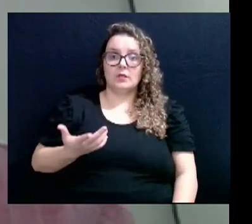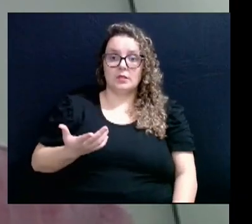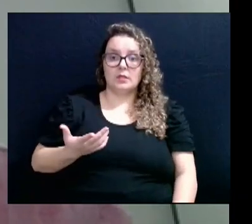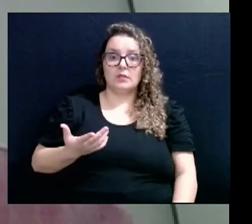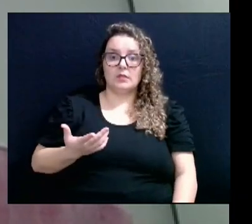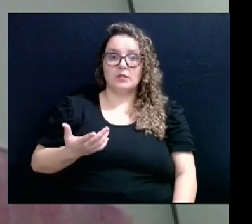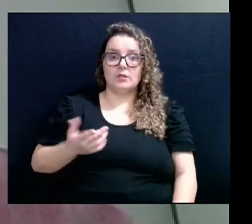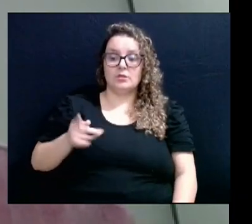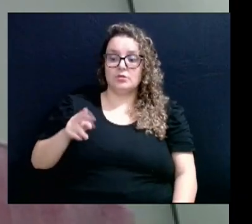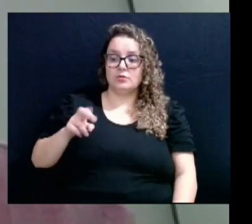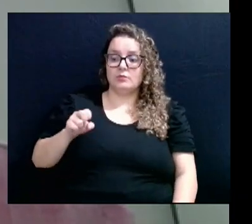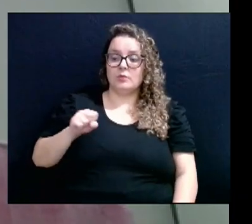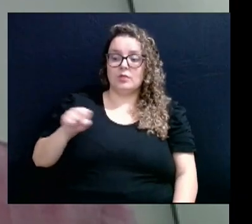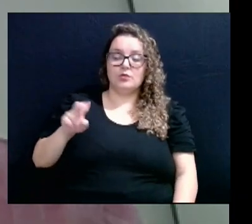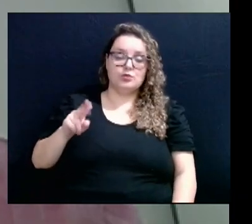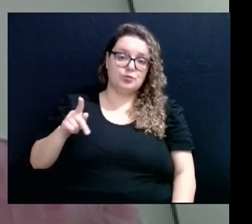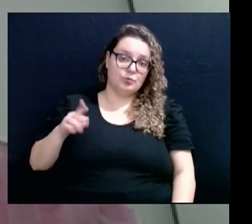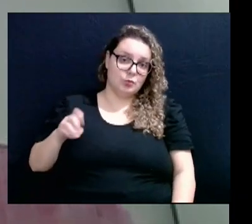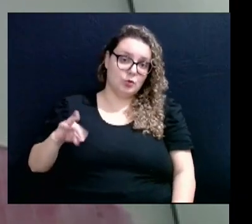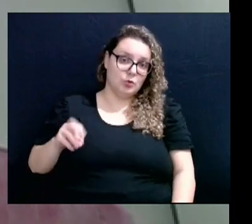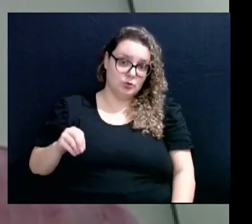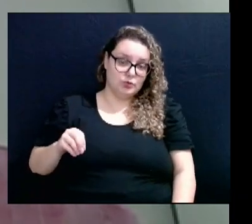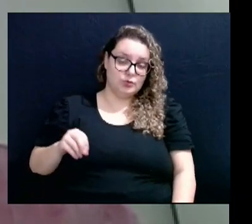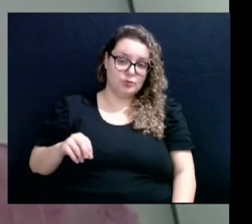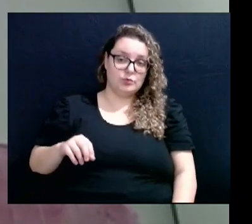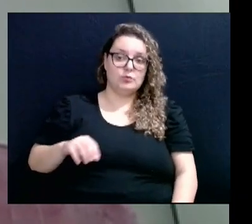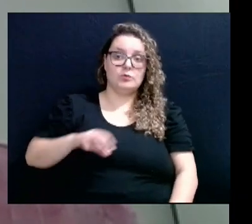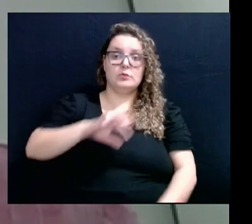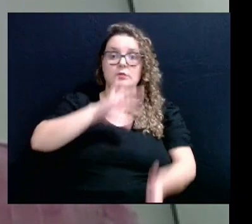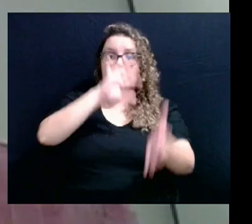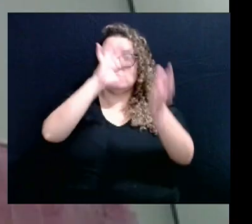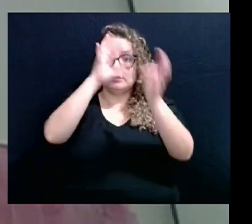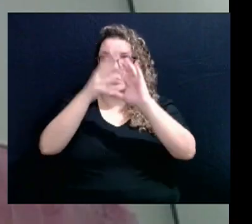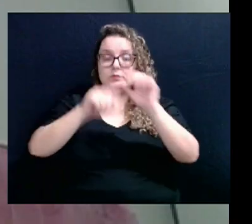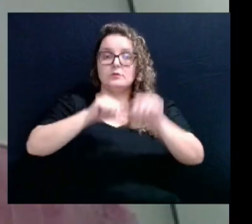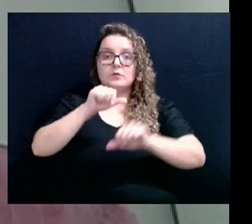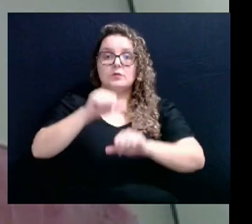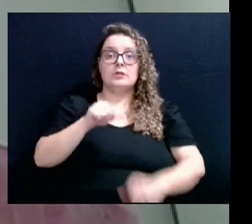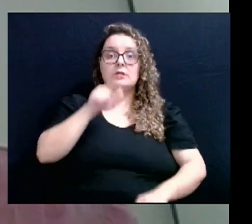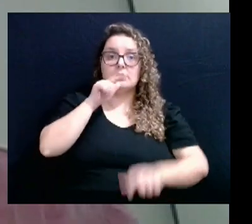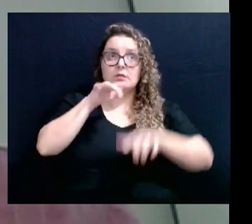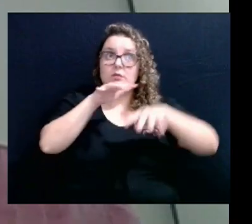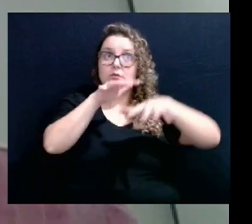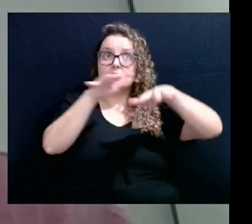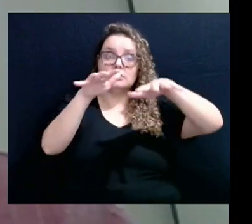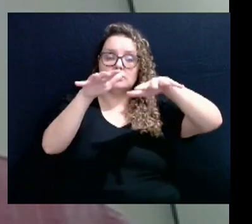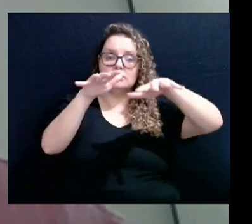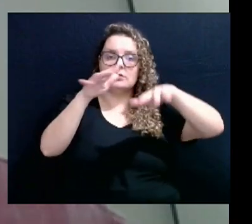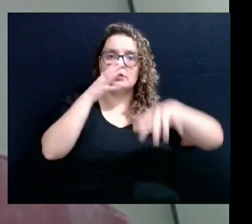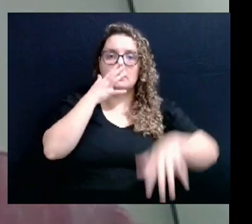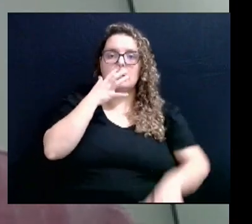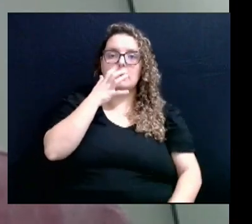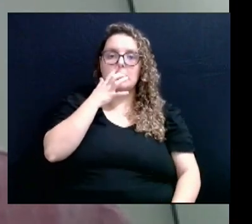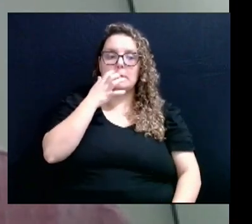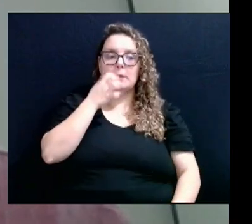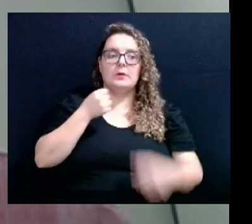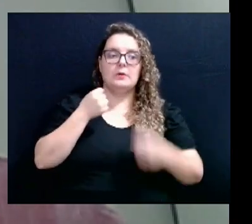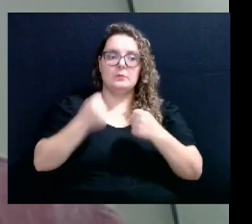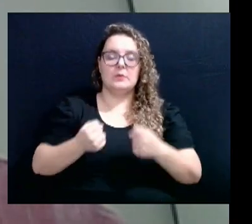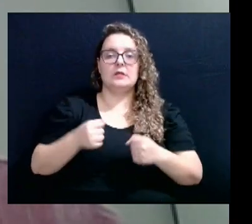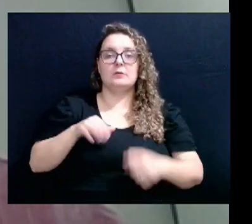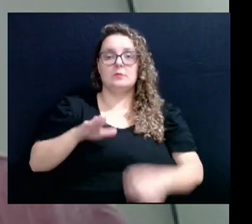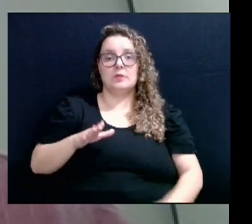pressuposto em função das mudanças climáticas é que esses rios voadores, eles venham a se intensificar. Temperaturas mais